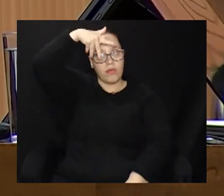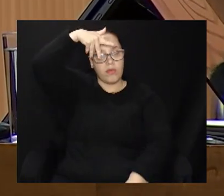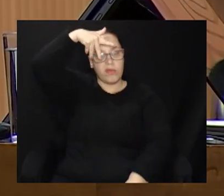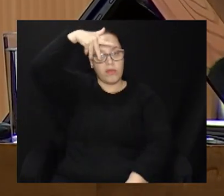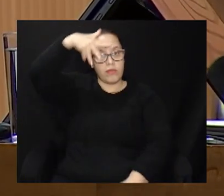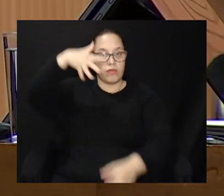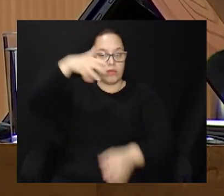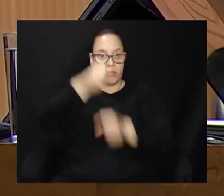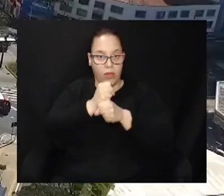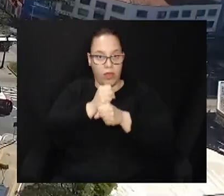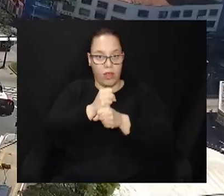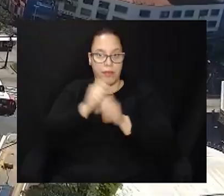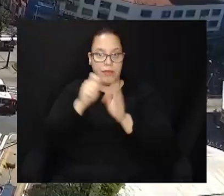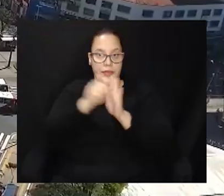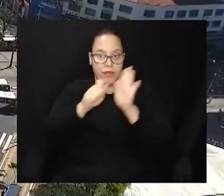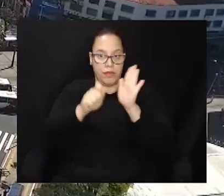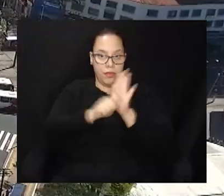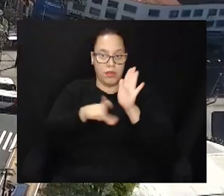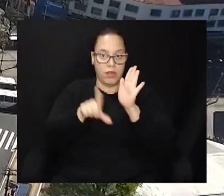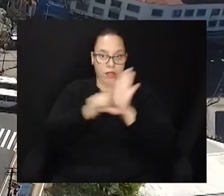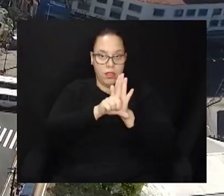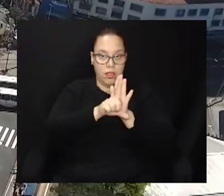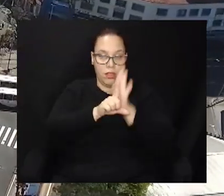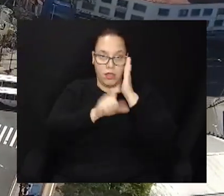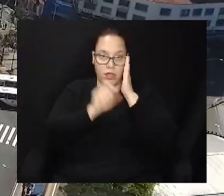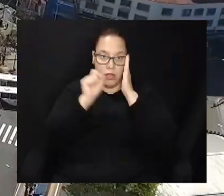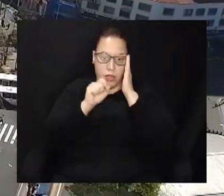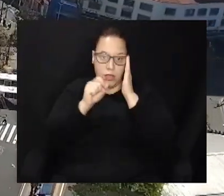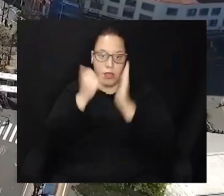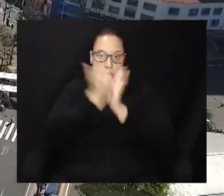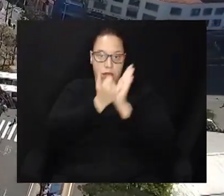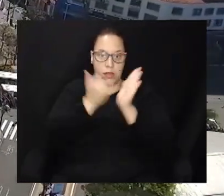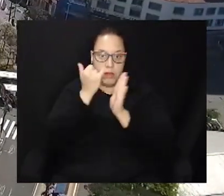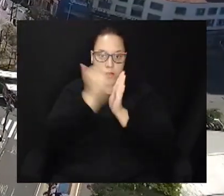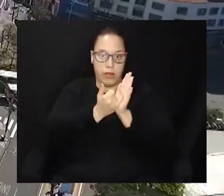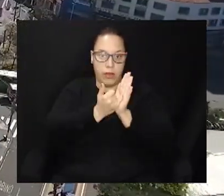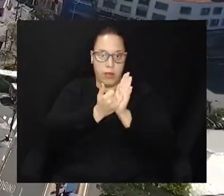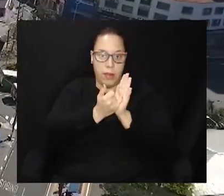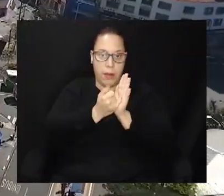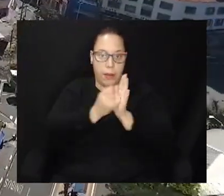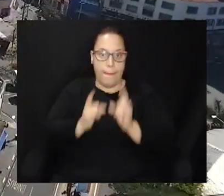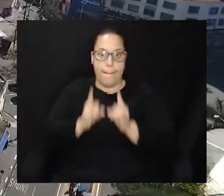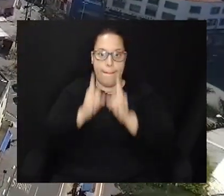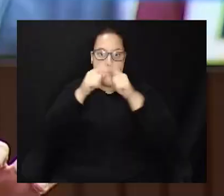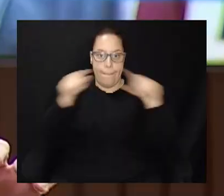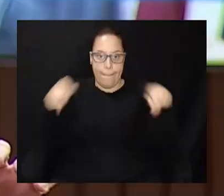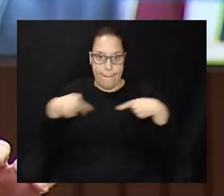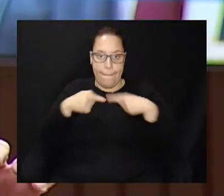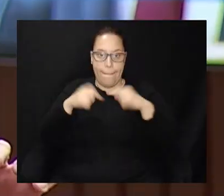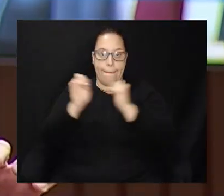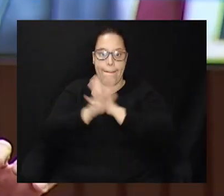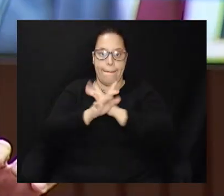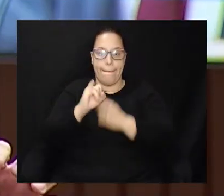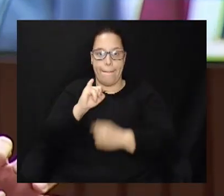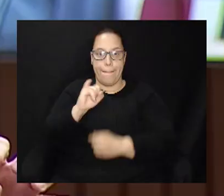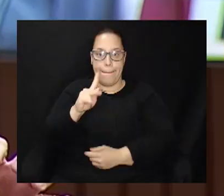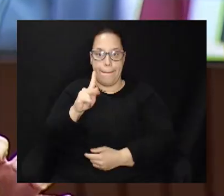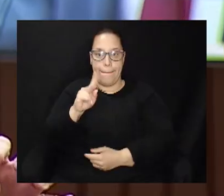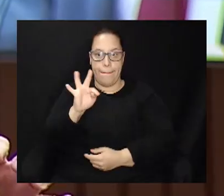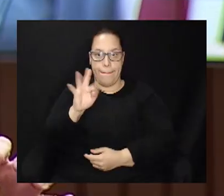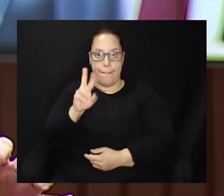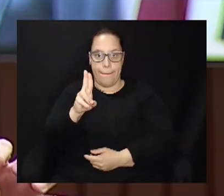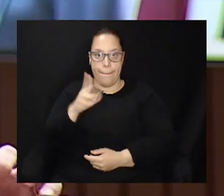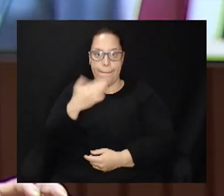um artigo à lei sobre o Imposto sobre a Propriedade Predial e Territorial Urbana, IPTU. Pedido de